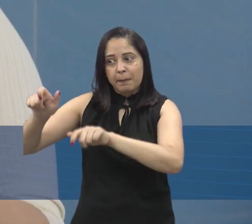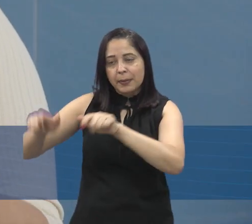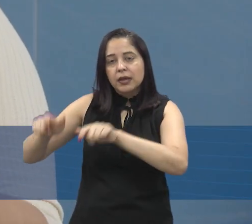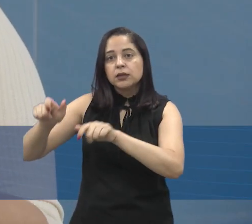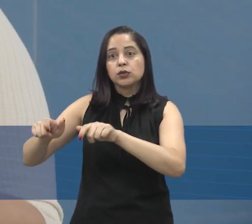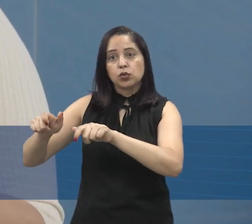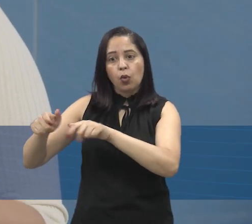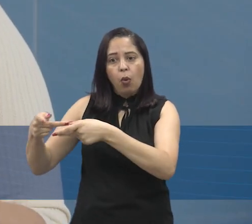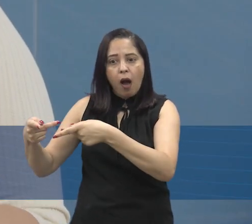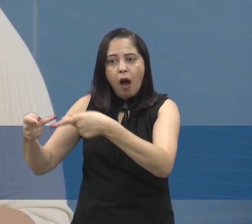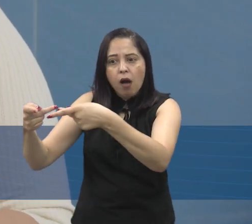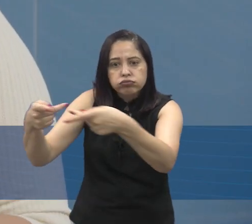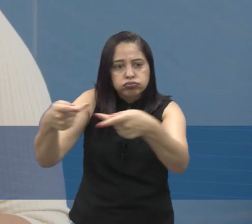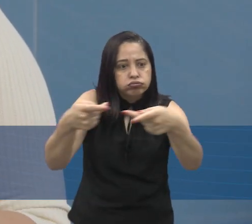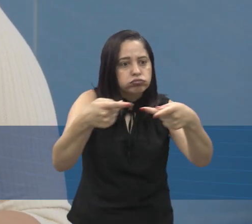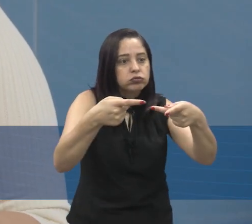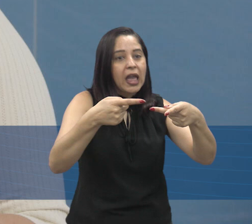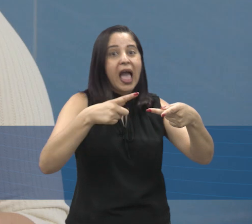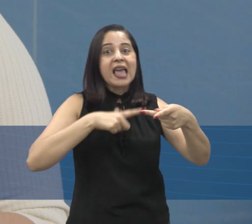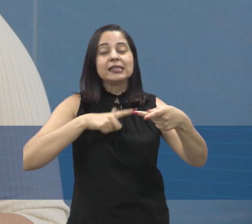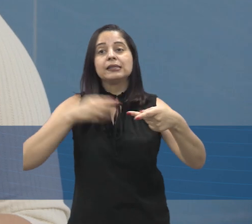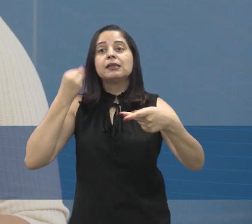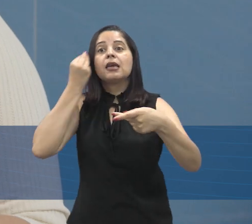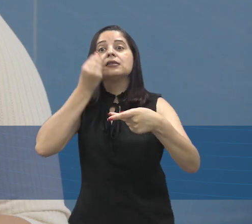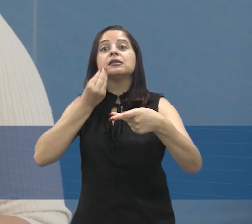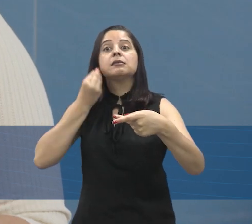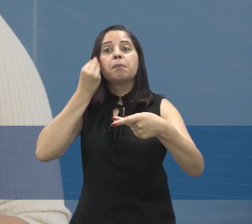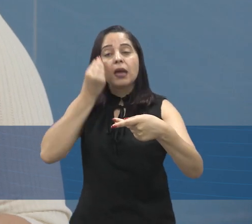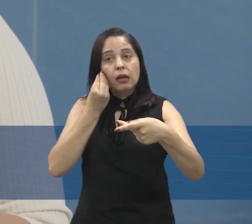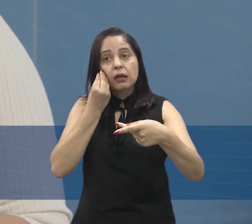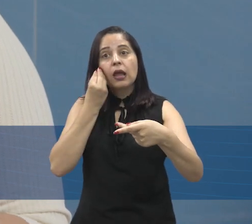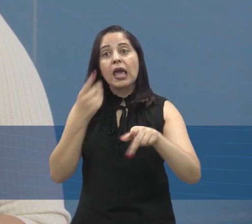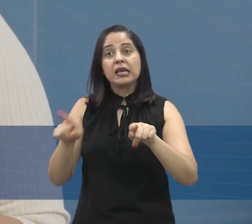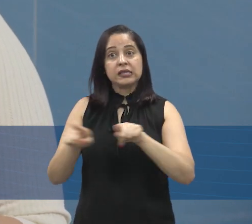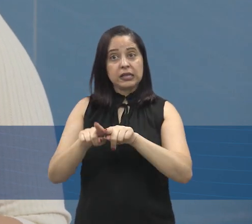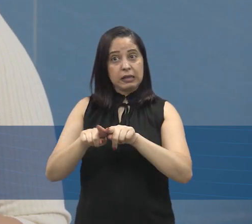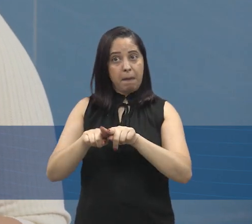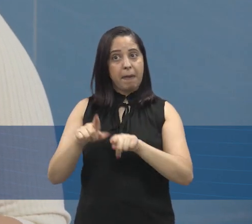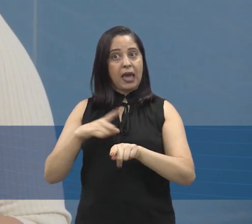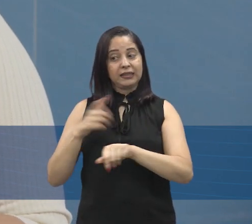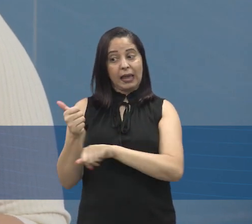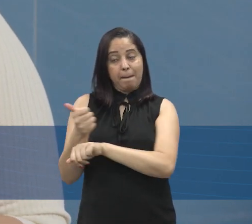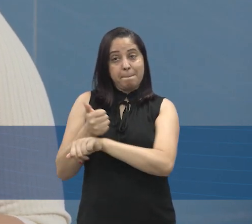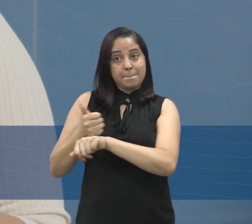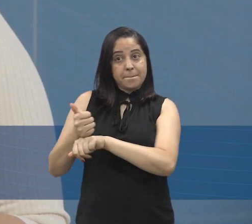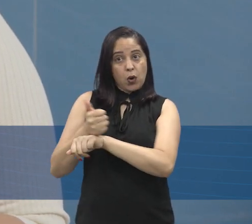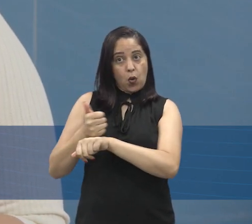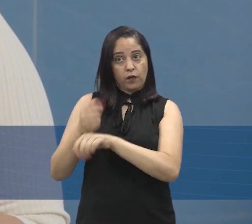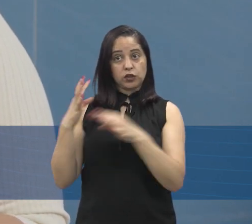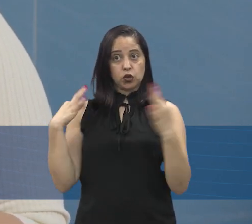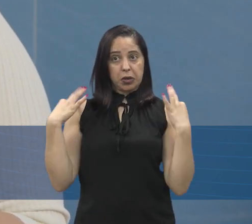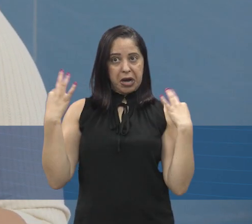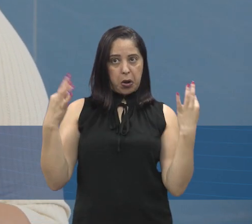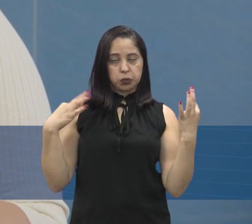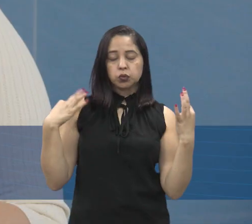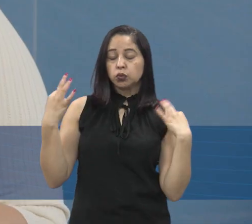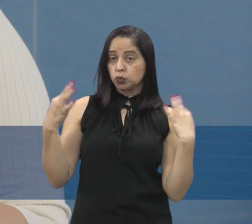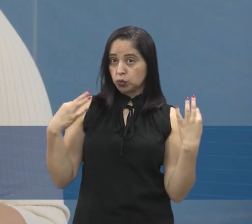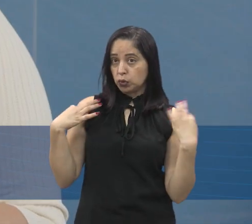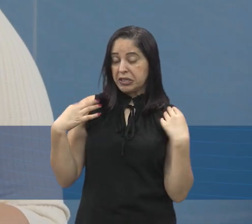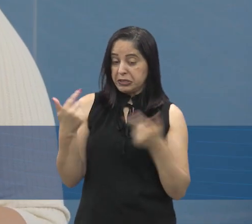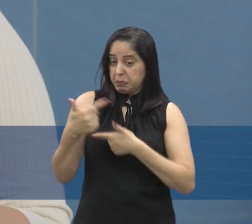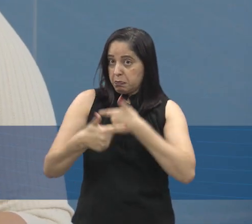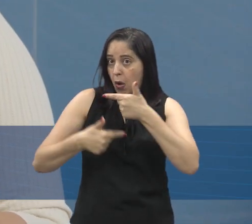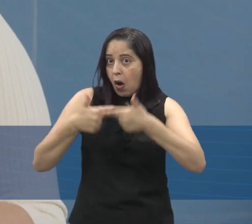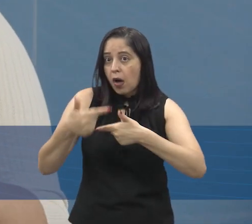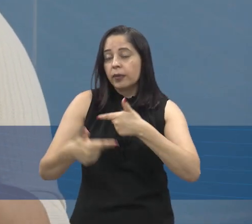os visitantes e temos os guias de turismo da nossa cidade que também são valorizados aí dentro do programa.